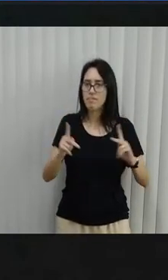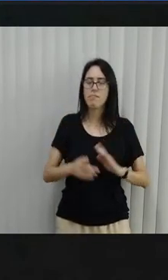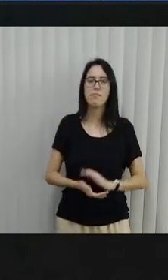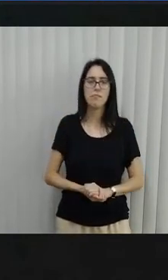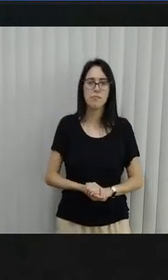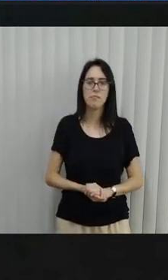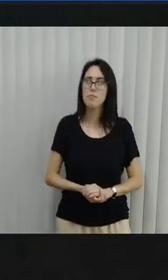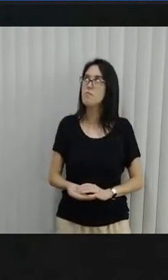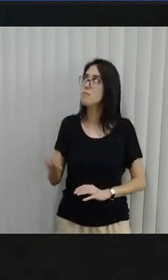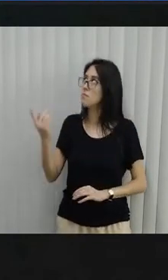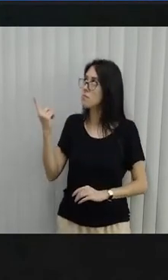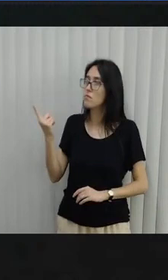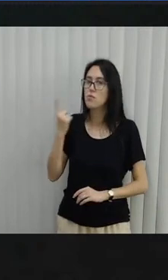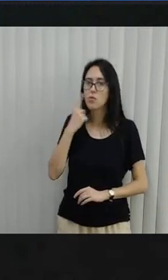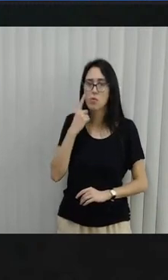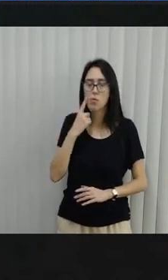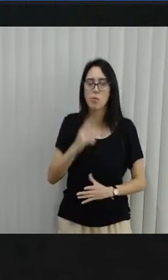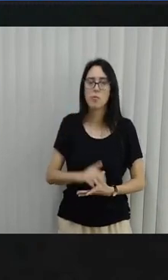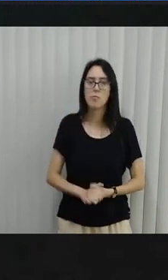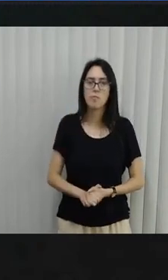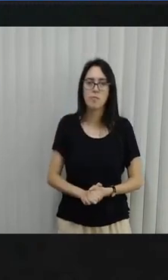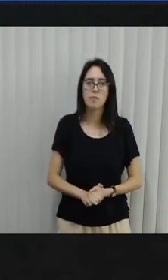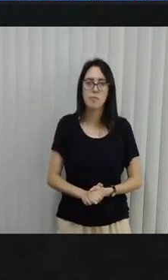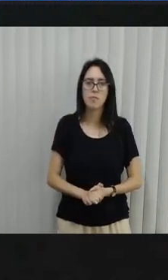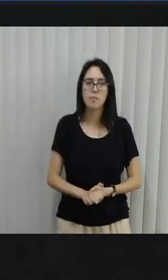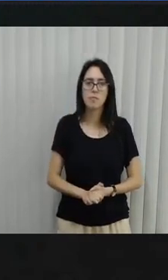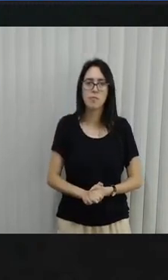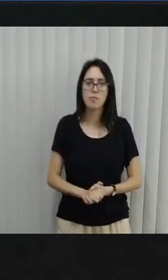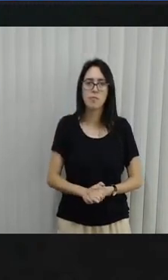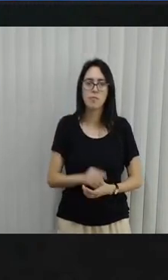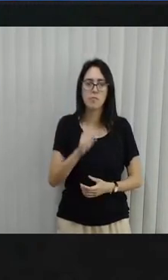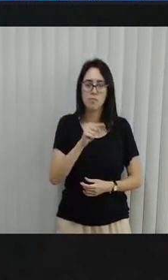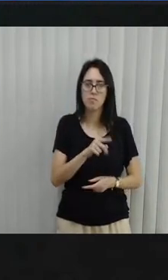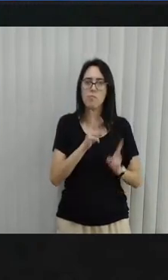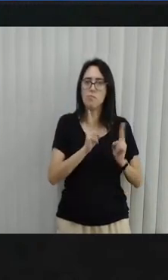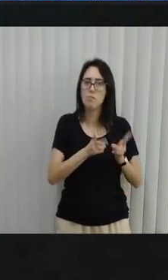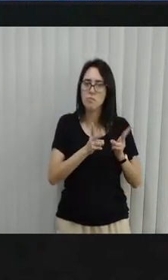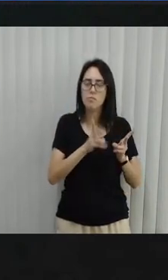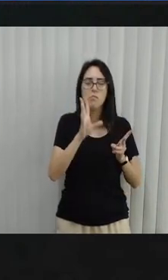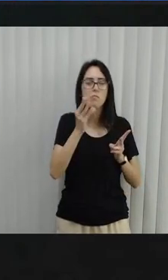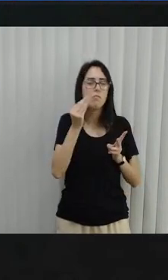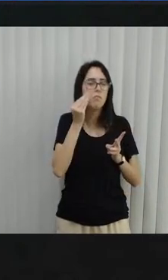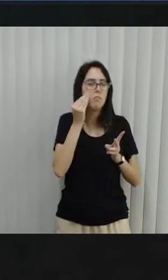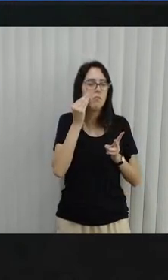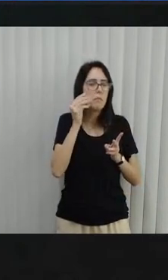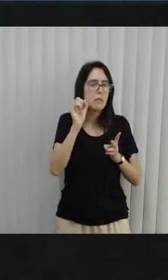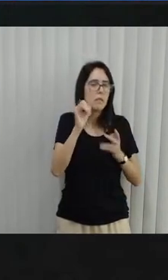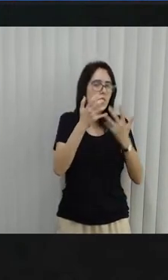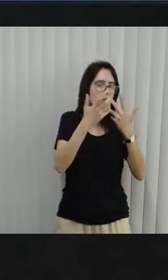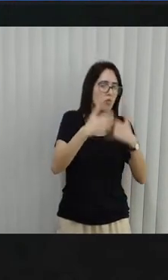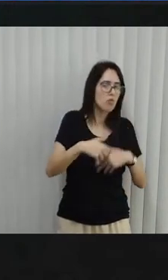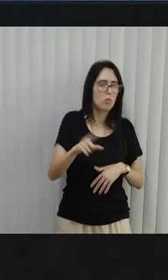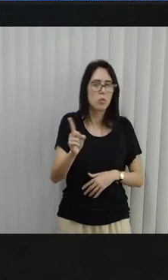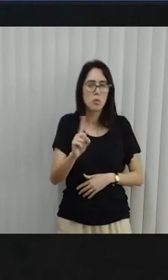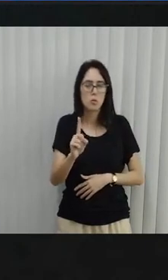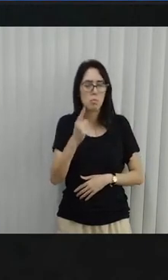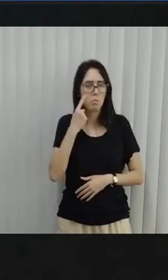aqui um sempre, englobando aqui o nosso código todo. E vamos testar para ver se isso aqui funcionou. Beleza?